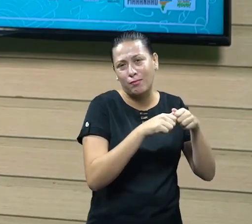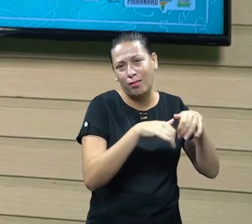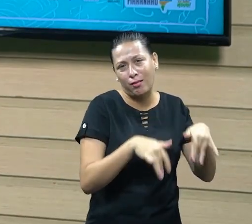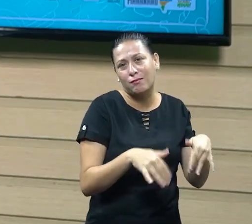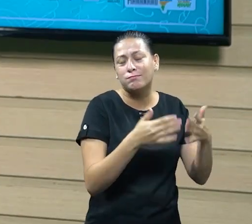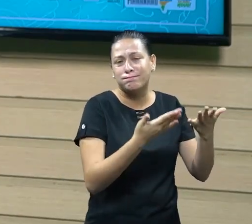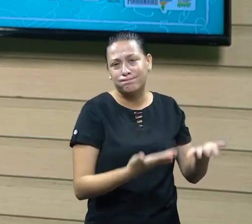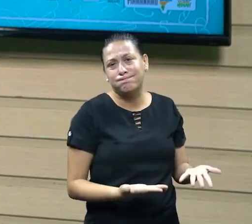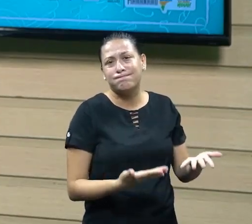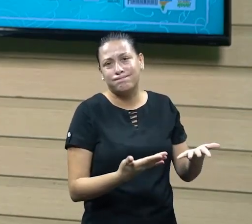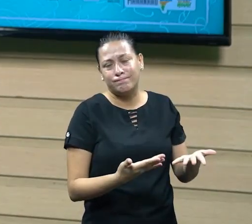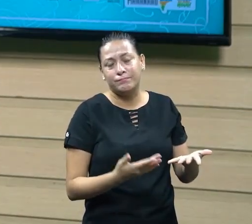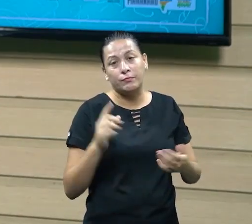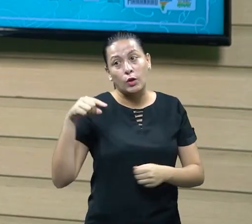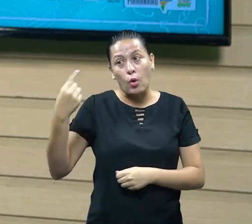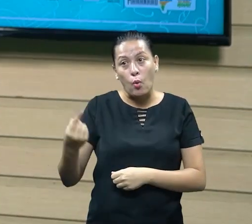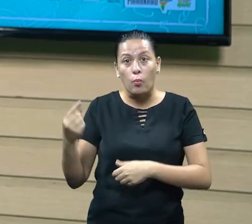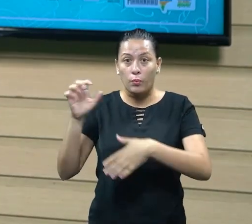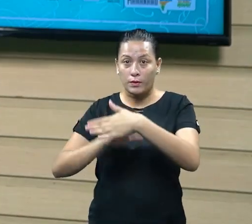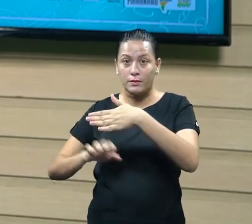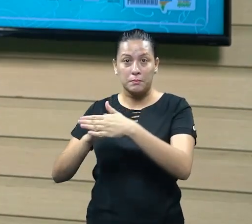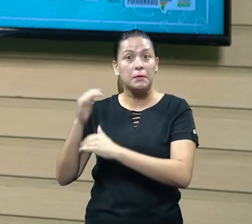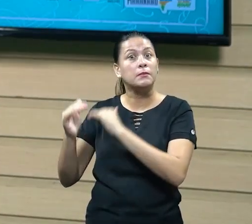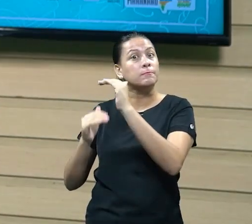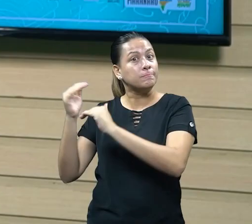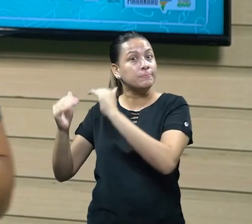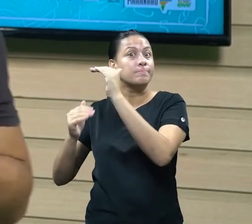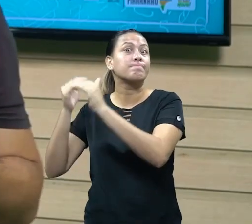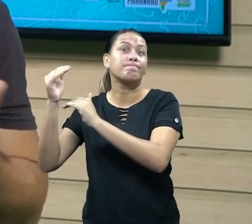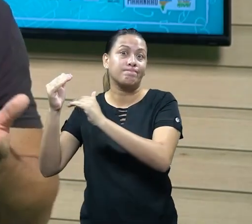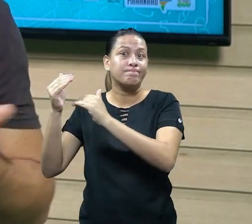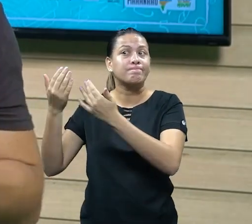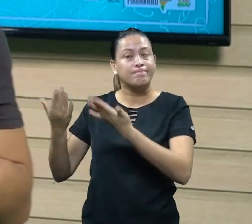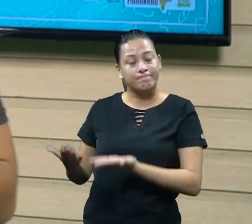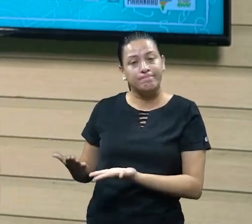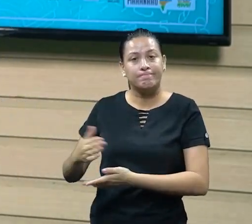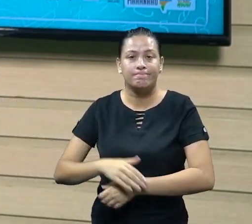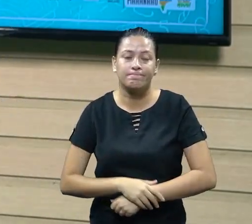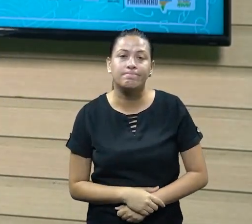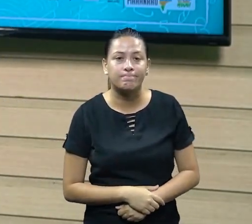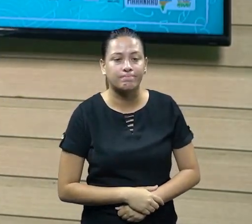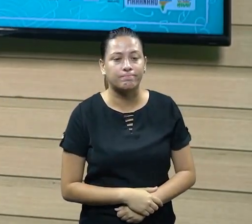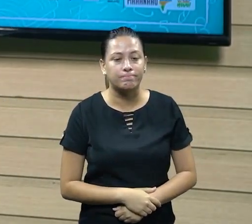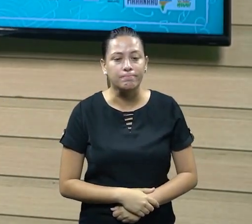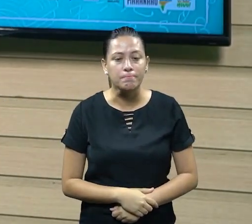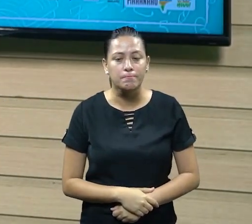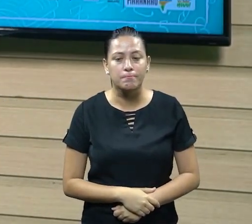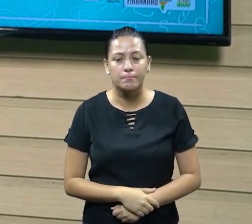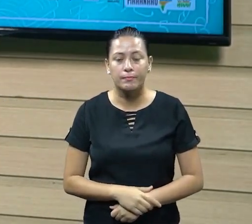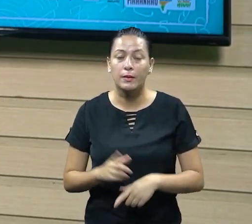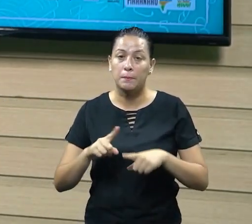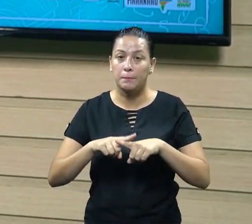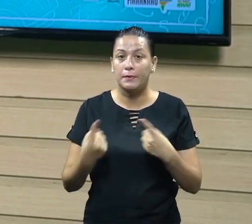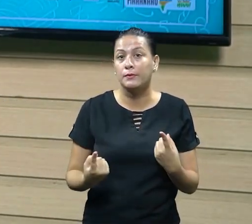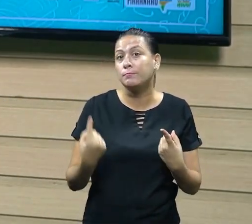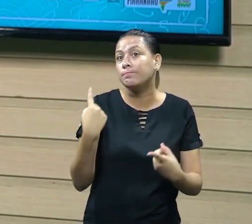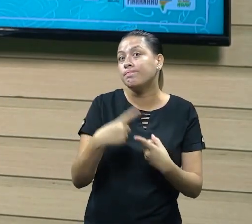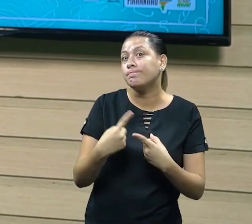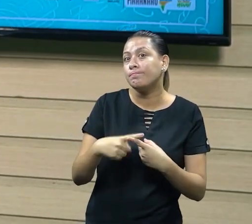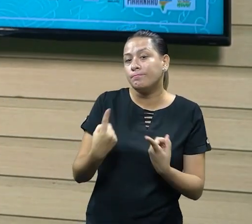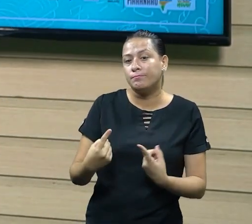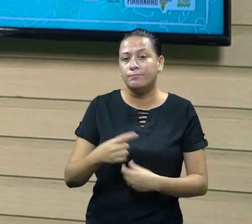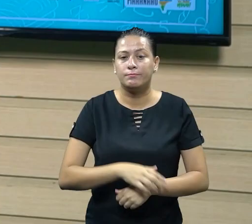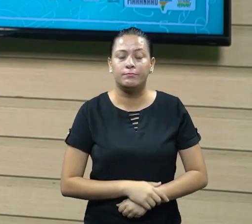brincadeira, cresceram. Né? Para algumas empresas a pandemia não foi ameaça, foi até oportunidade. Mas tudo por quê?